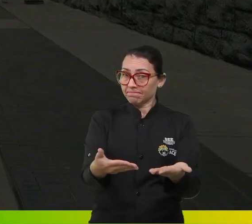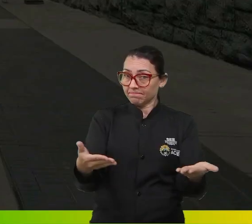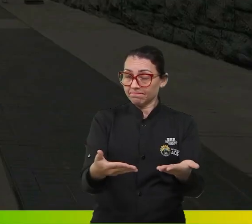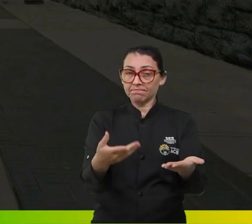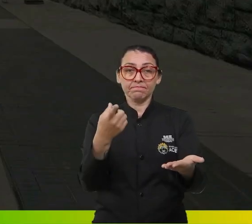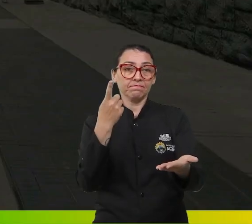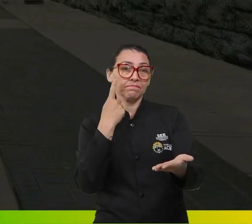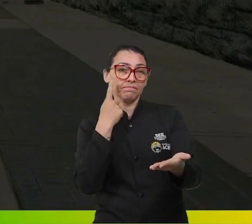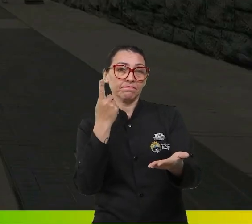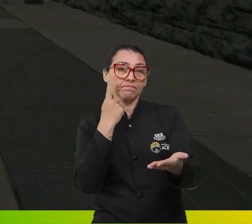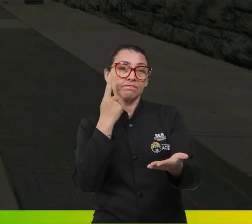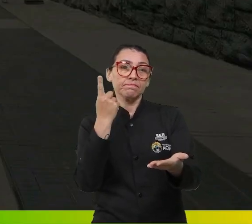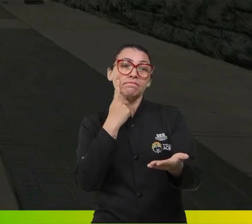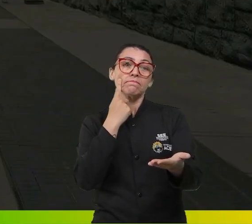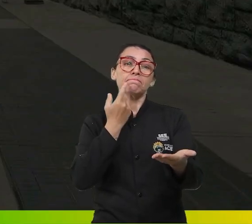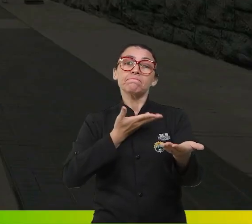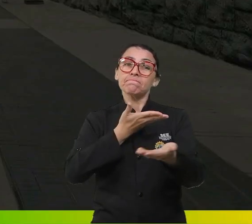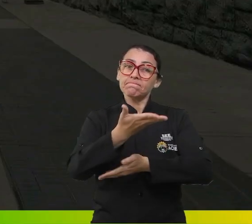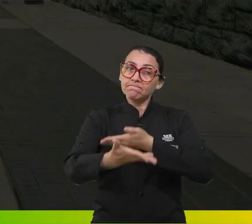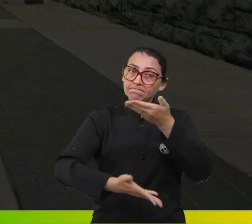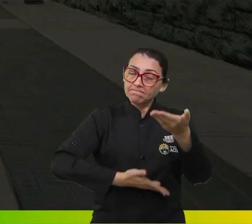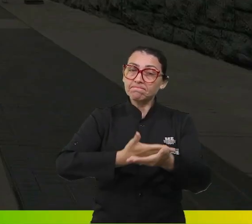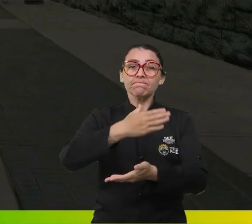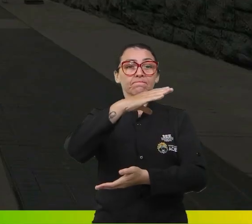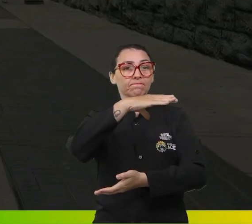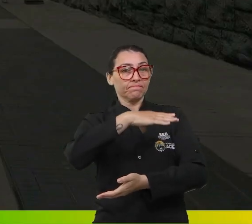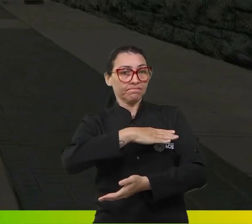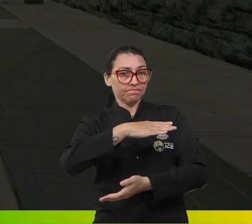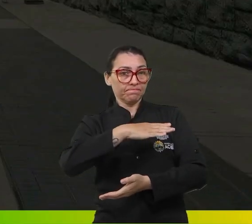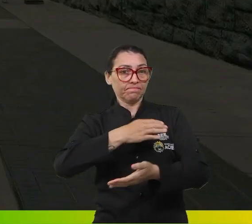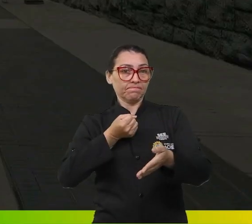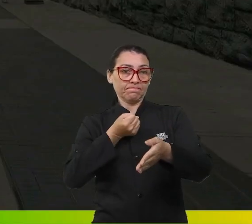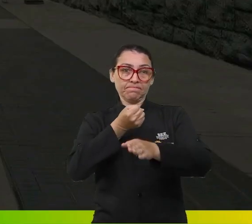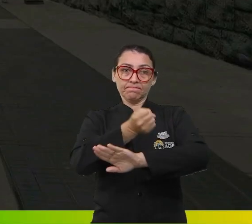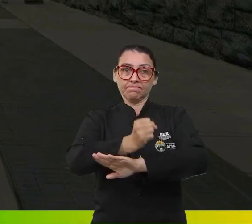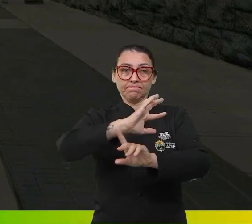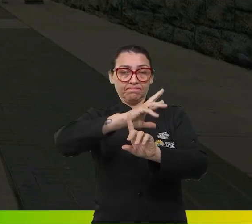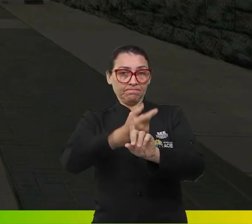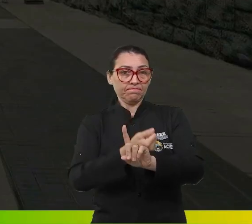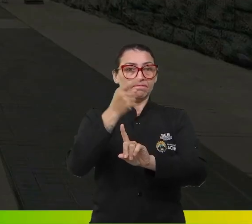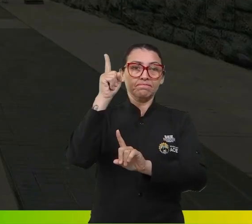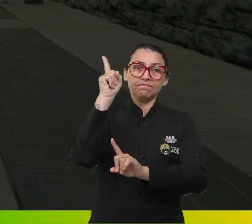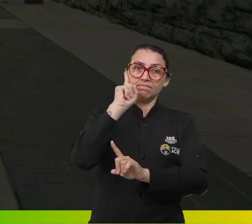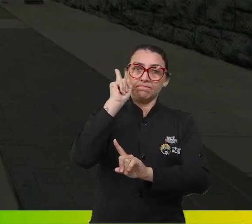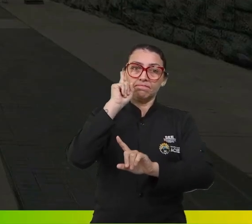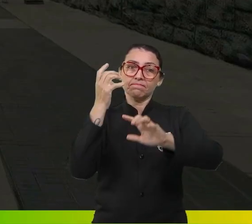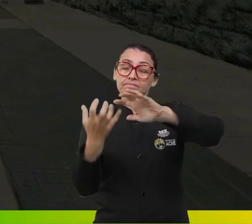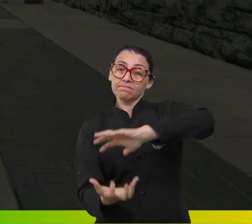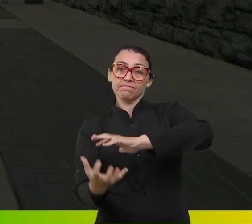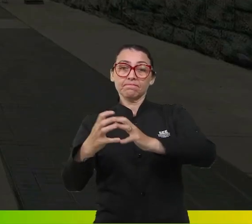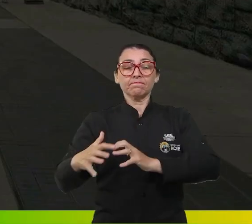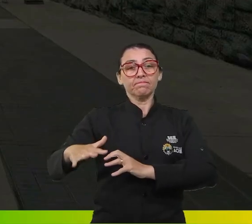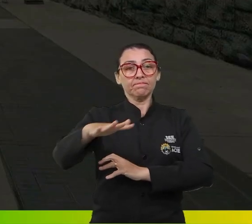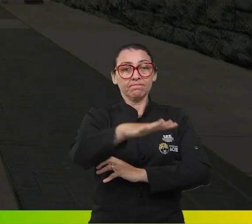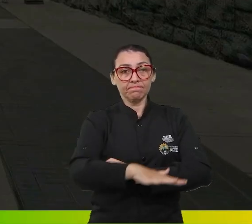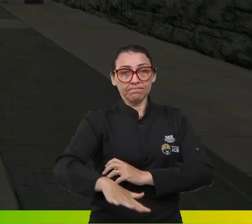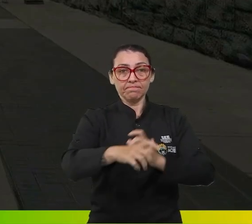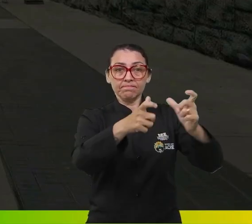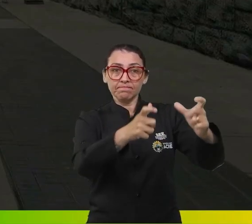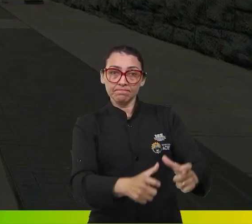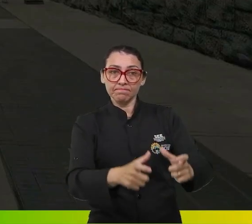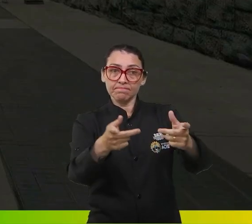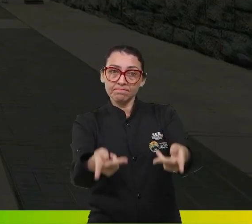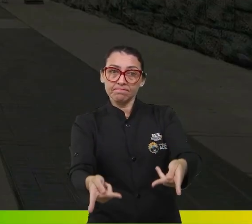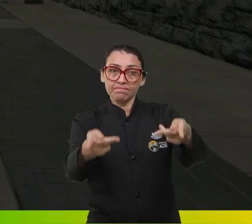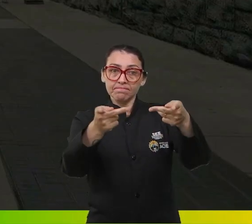na tela. A intervenção urbana insere a arte no cotidiano, transformando o espaço